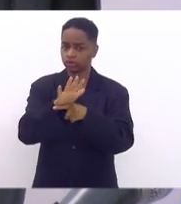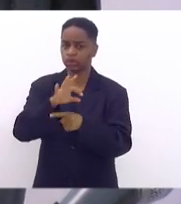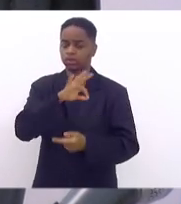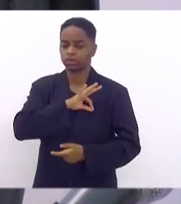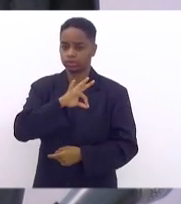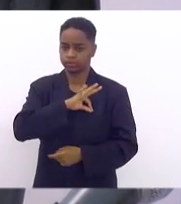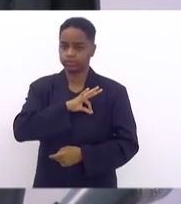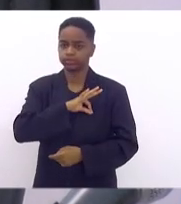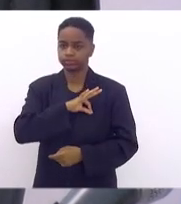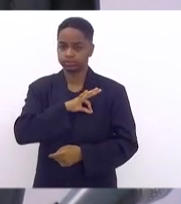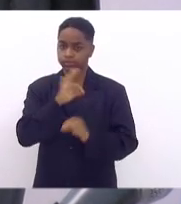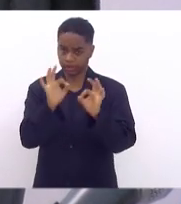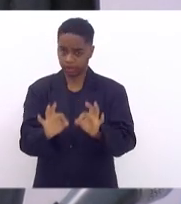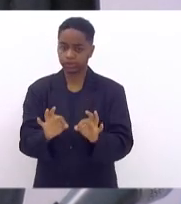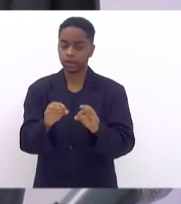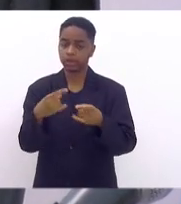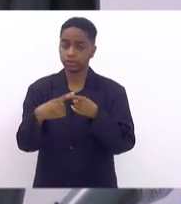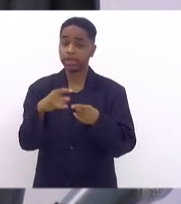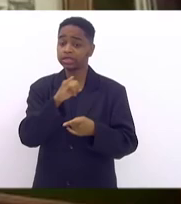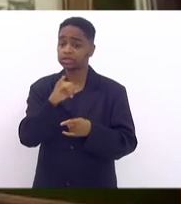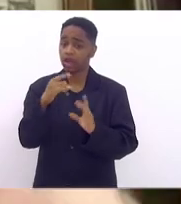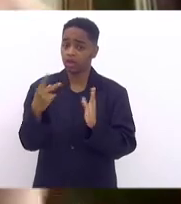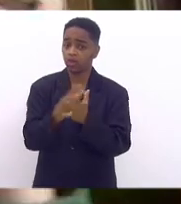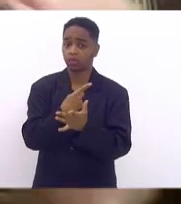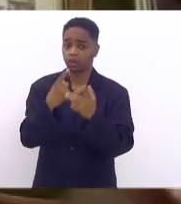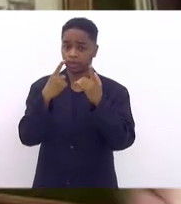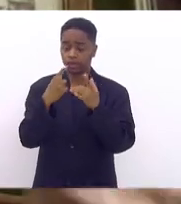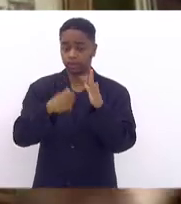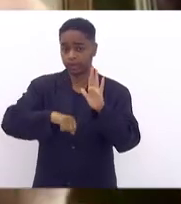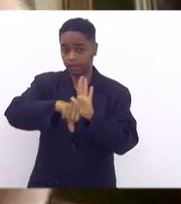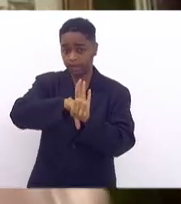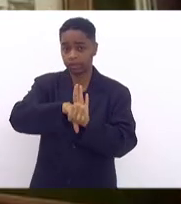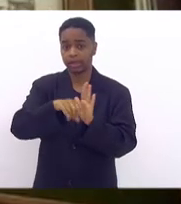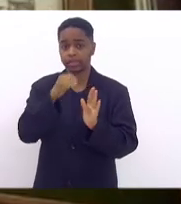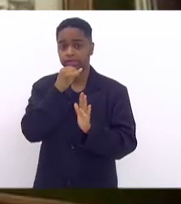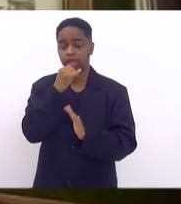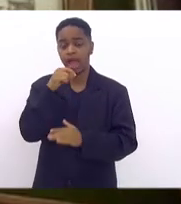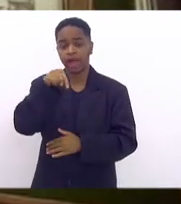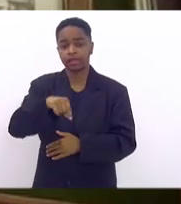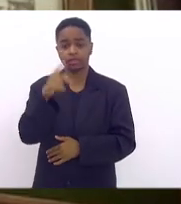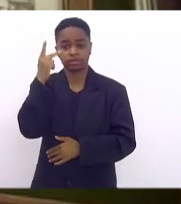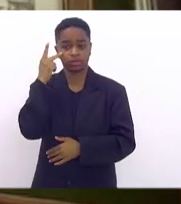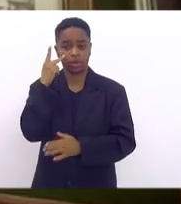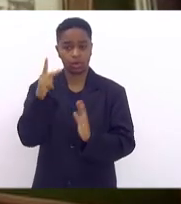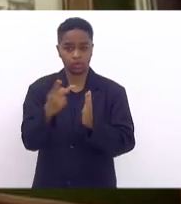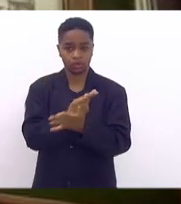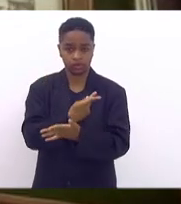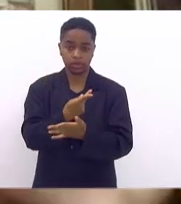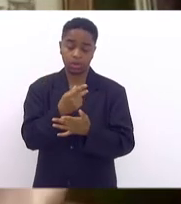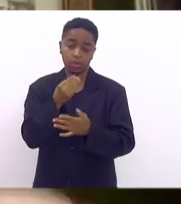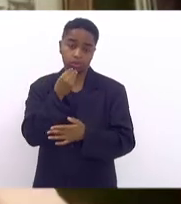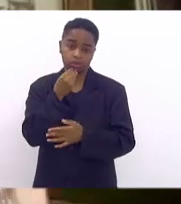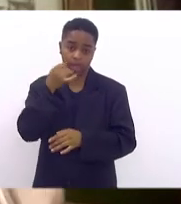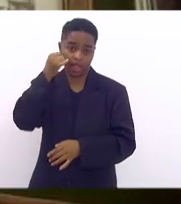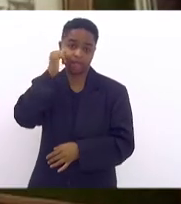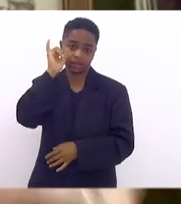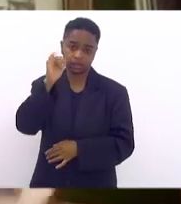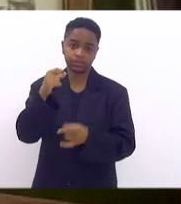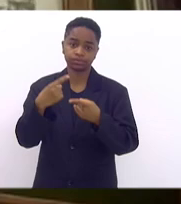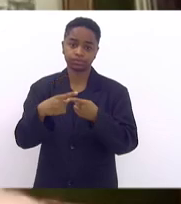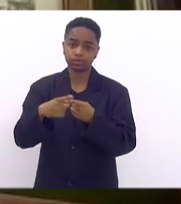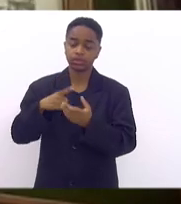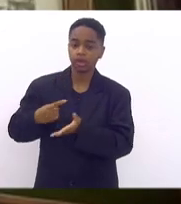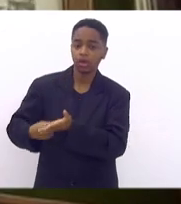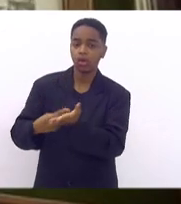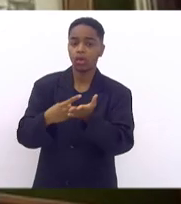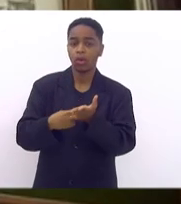policial, não é? Se está acontecendo um crime, o crime que aconteceu aqui em São Paulo, gente, ele poderia ter sido evitado, ele foi todo combinado na